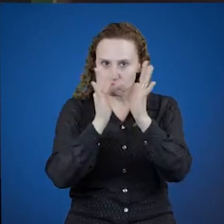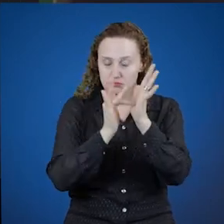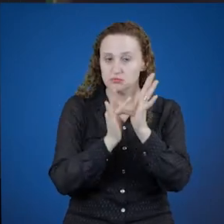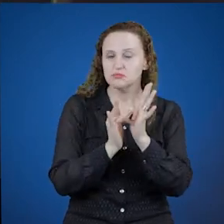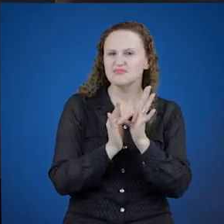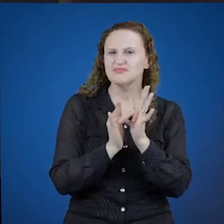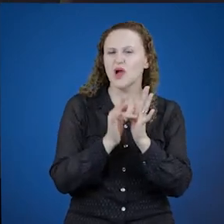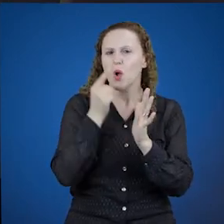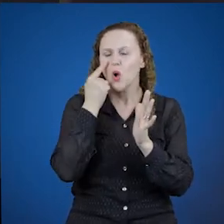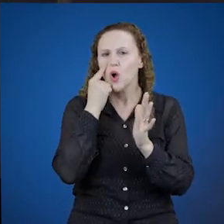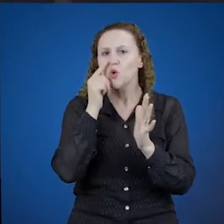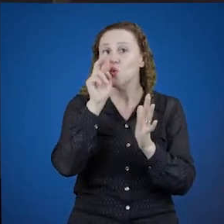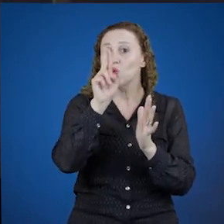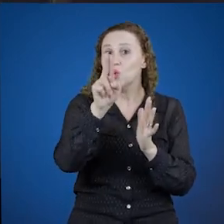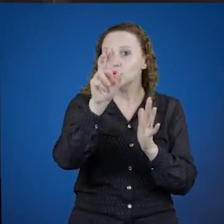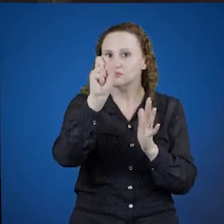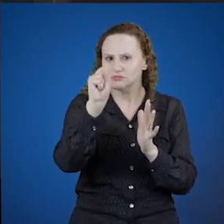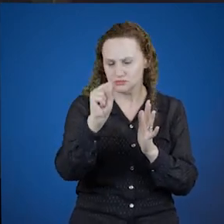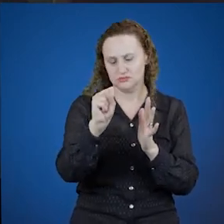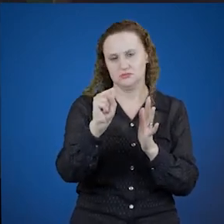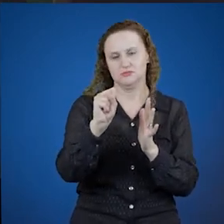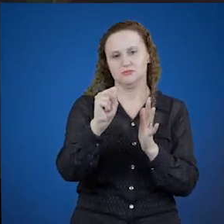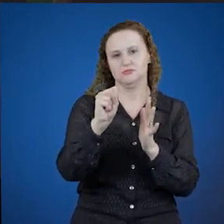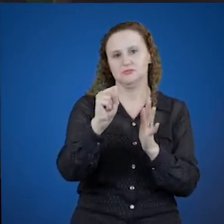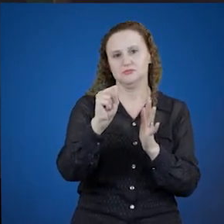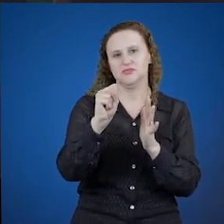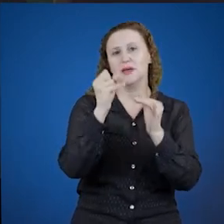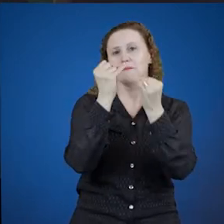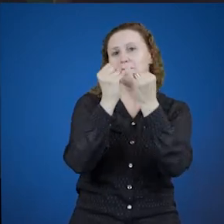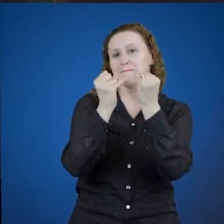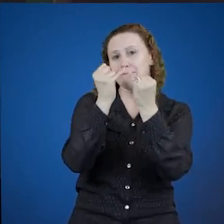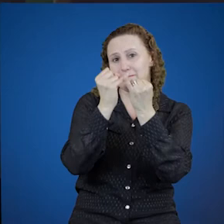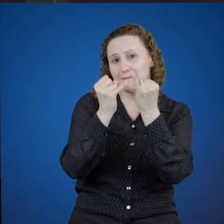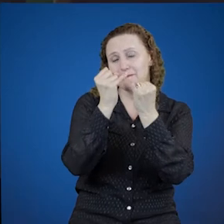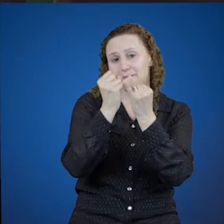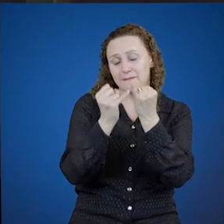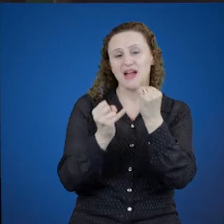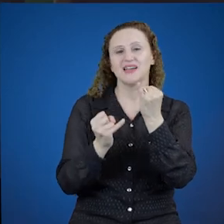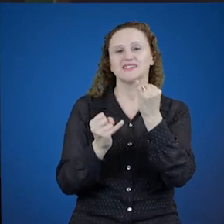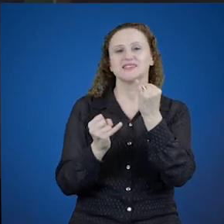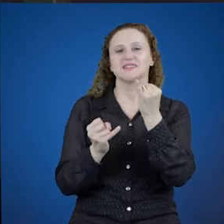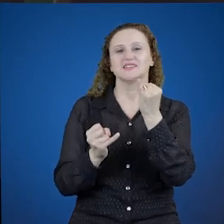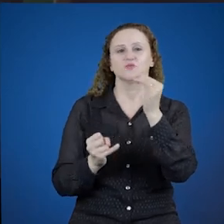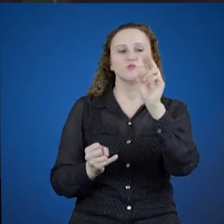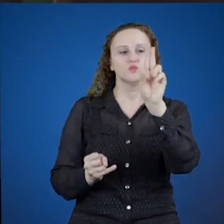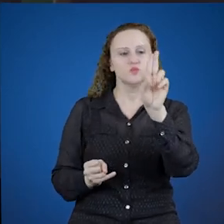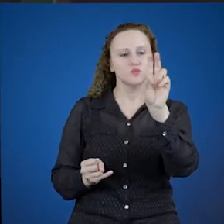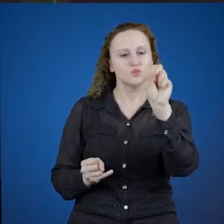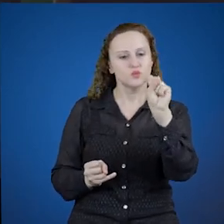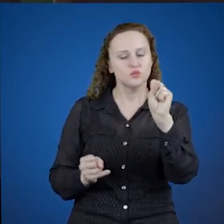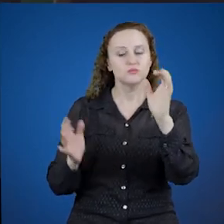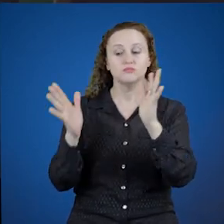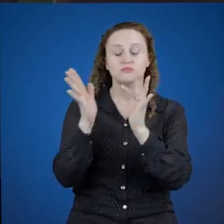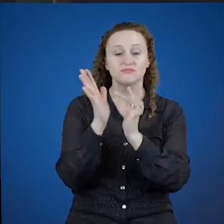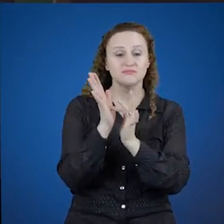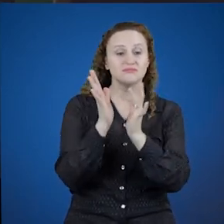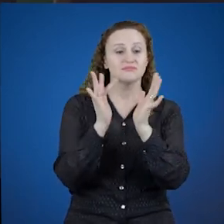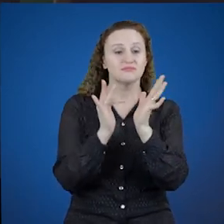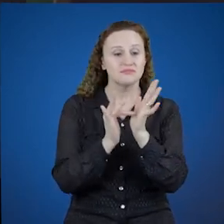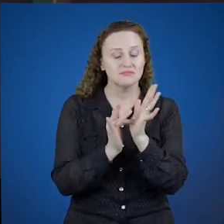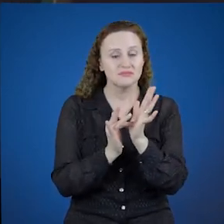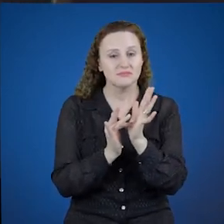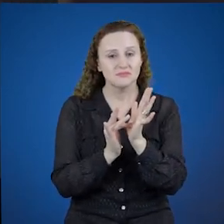a forma do nominativo e é Jesus do genitivo parecido também e é Jesus ó